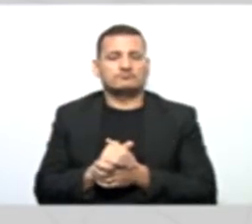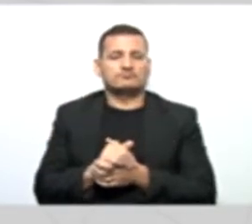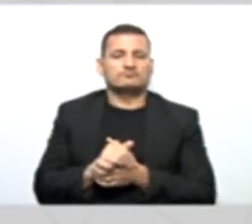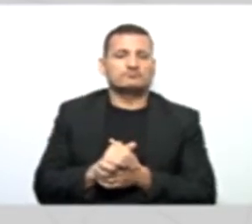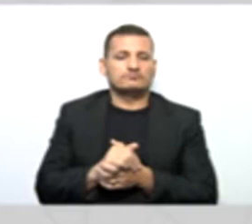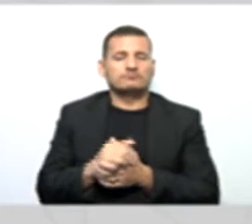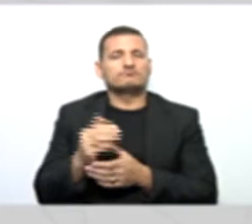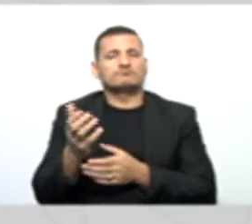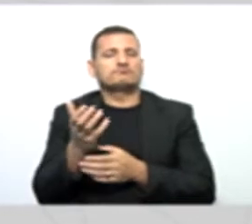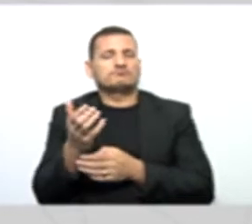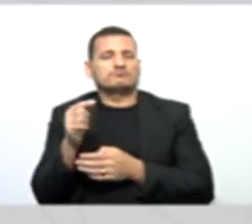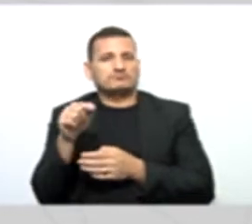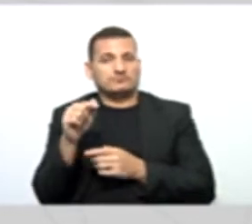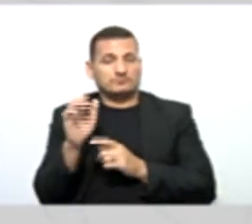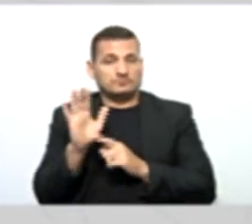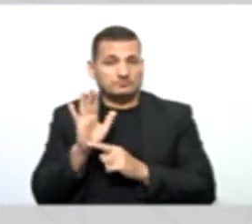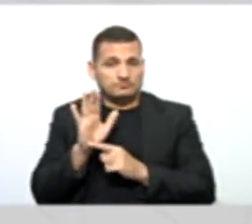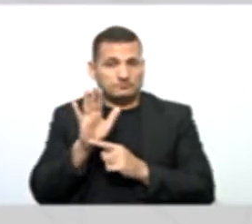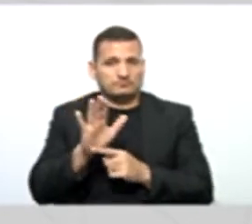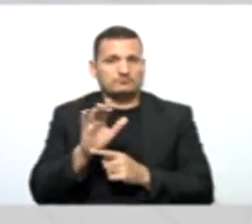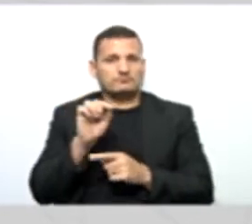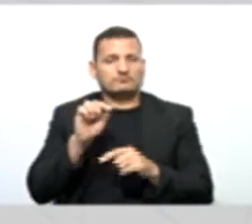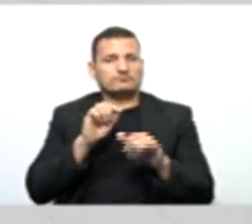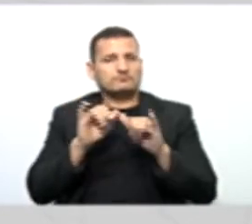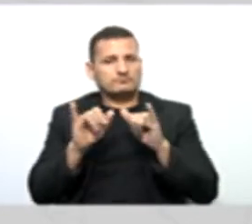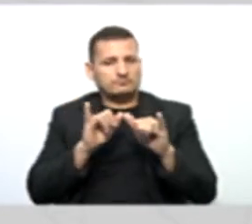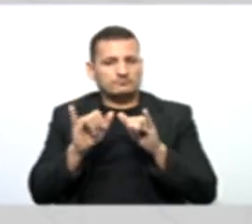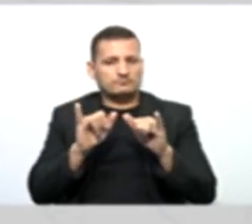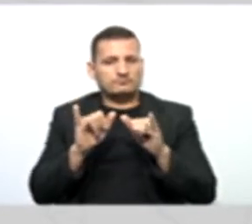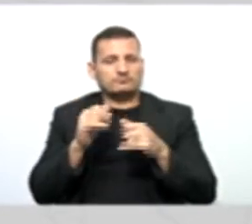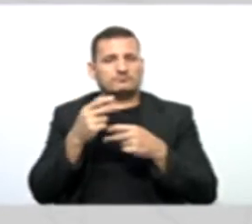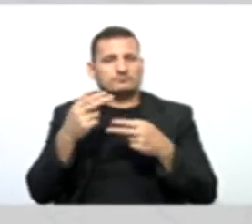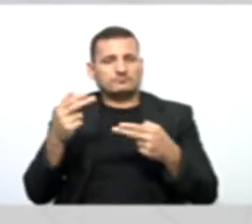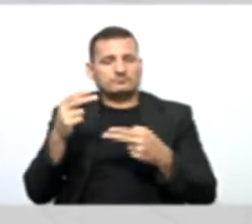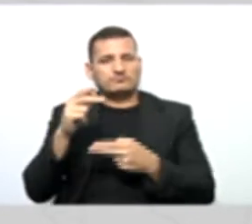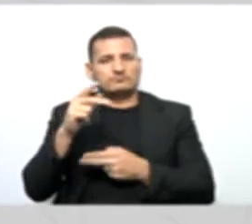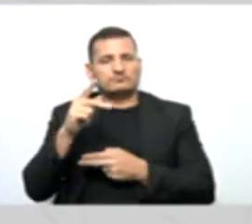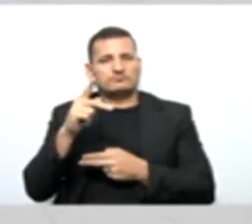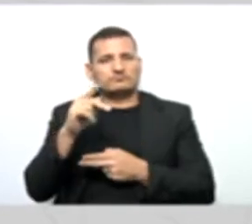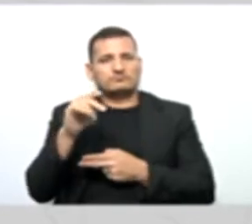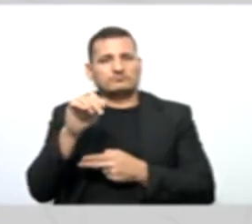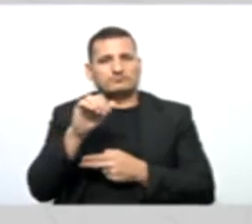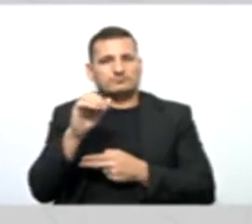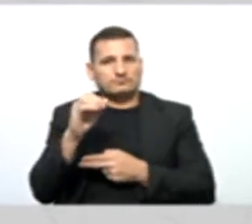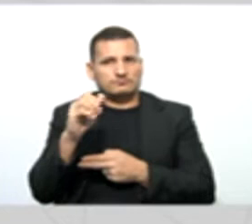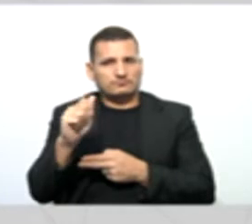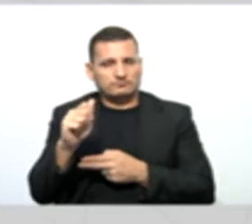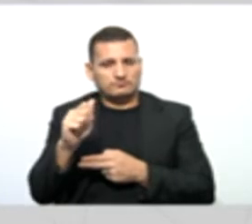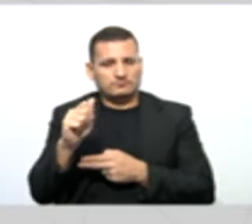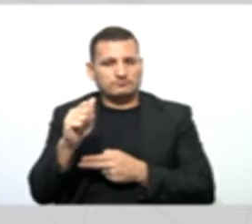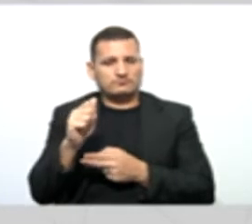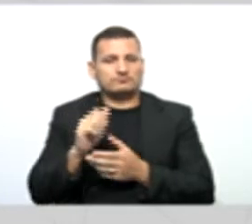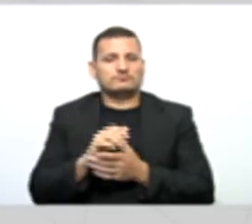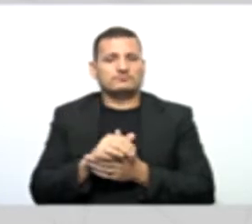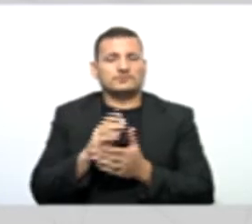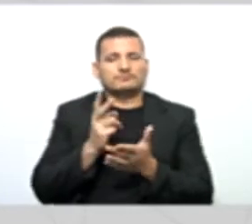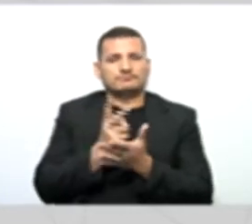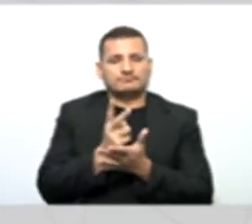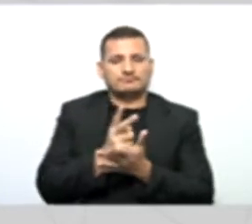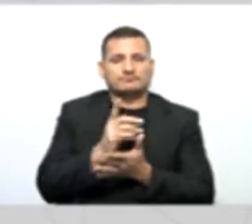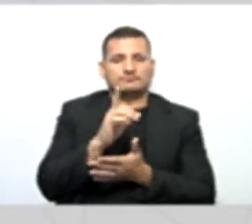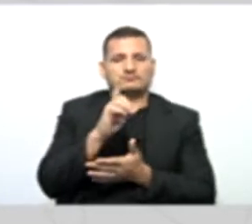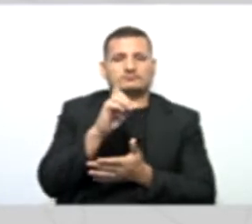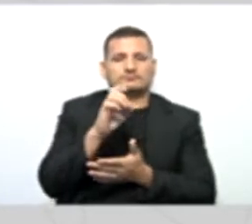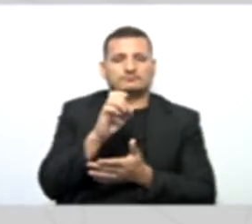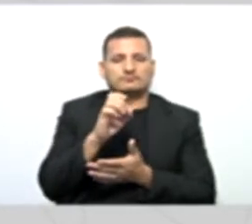queremos exibir as informações do objeto pessoa. Mesmo princípio, segue a expressão def,